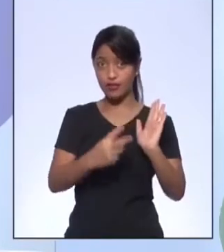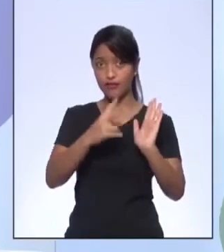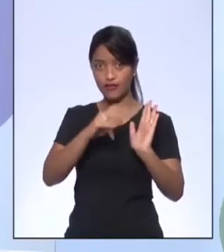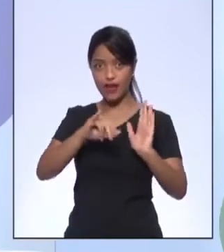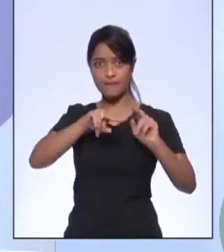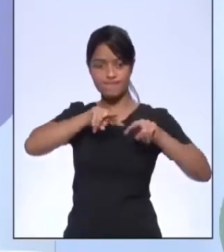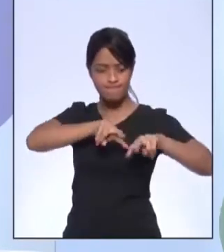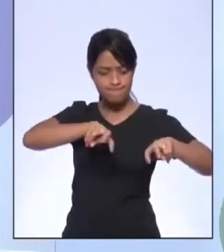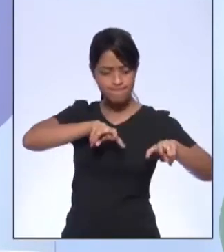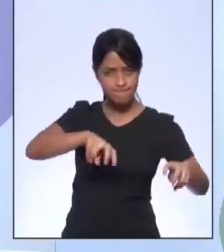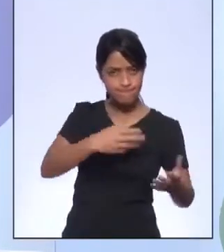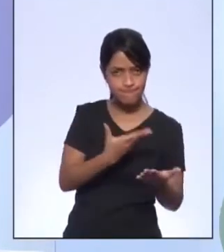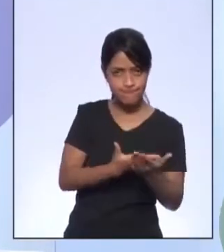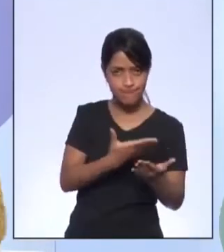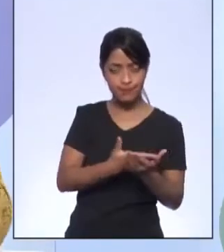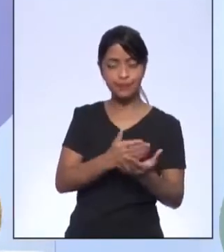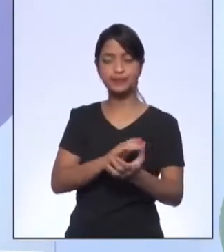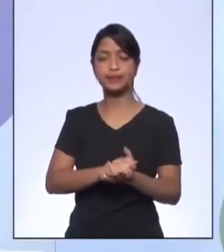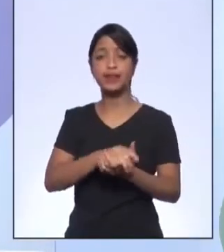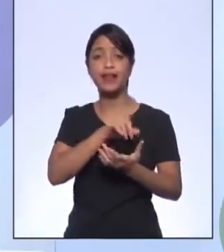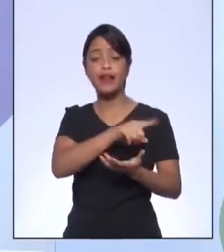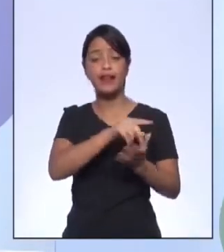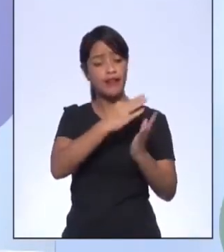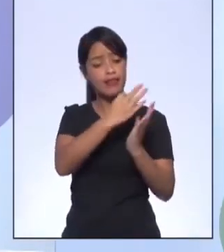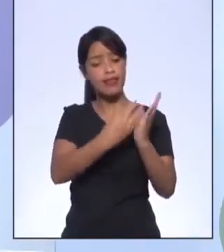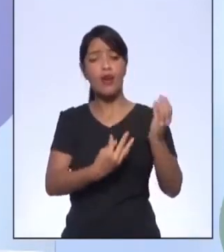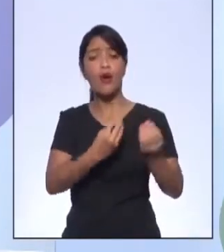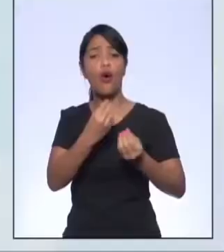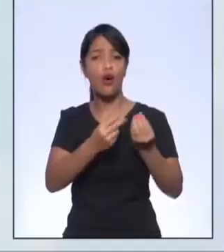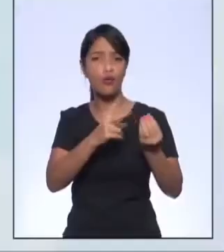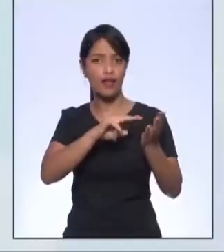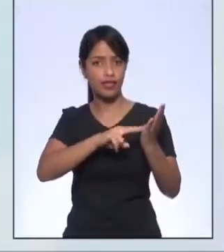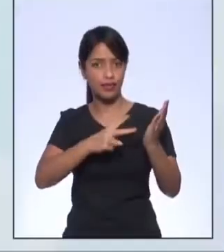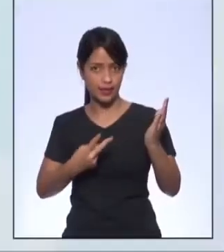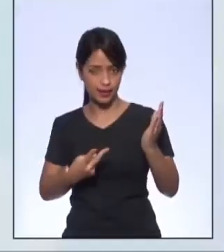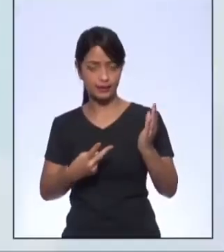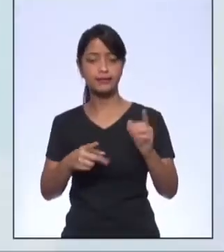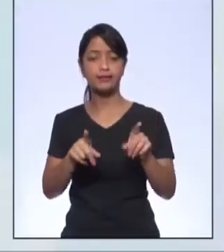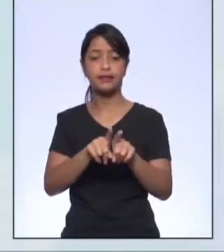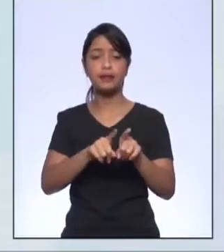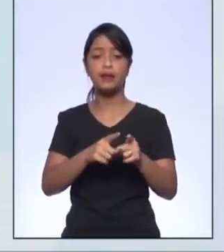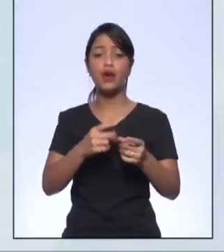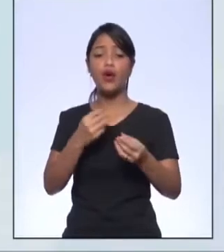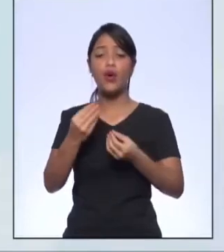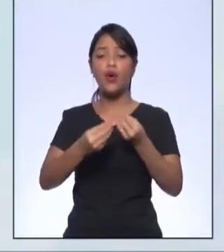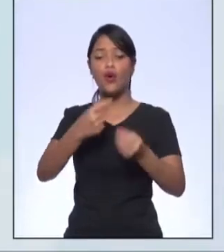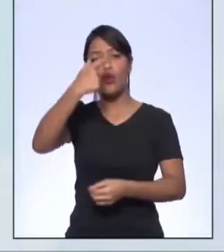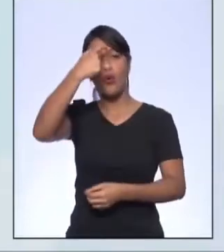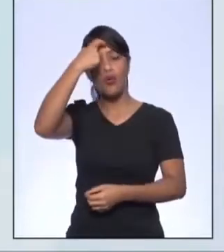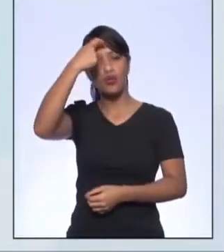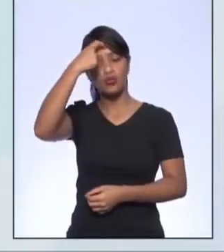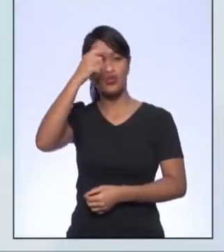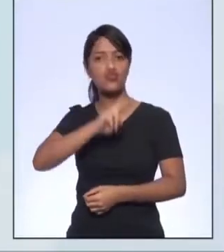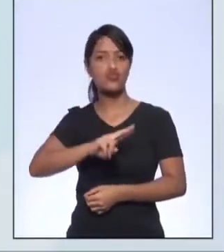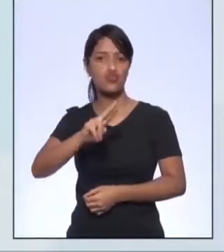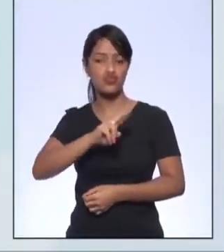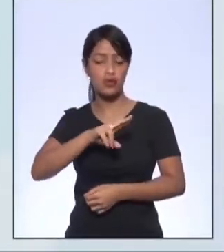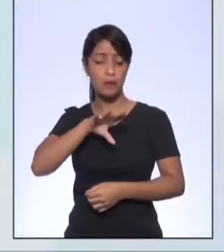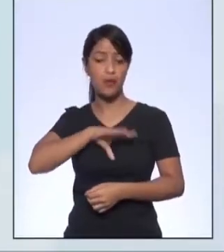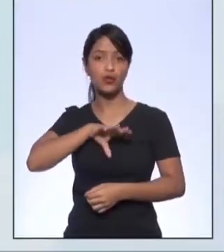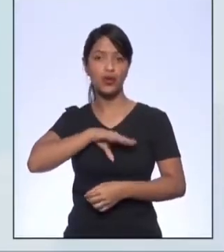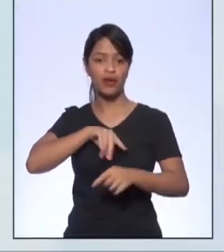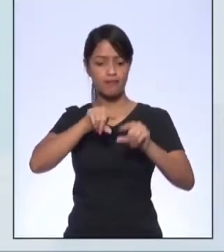uma carta de reivindicação e reconhecer a importância do uso consciente e reflexivo da norma